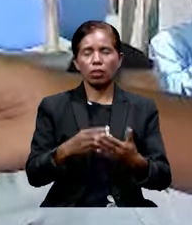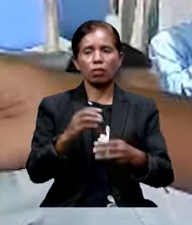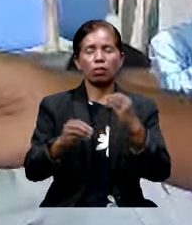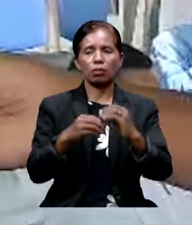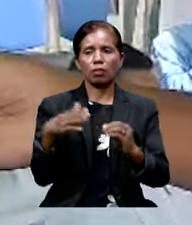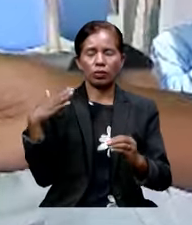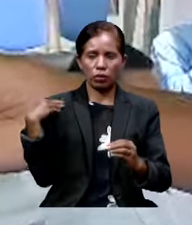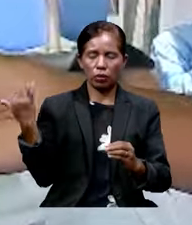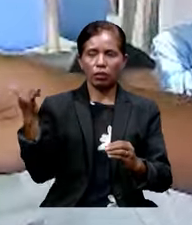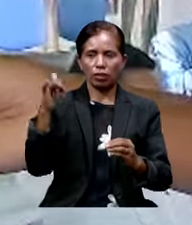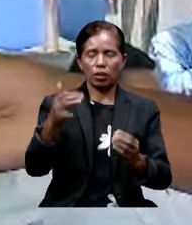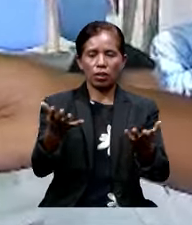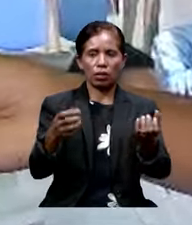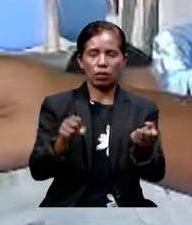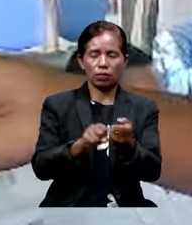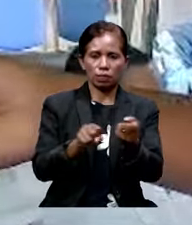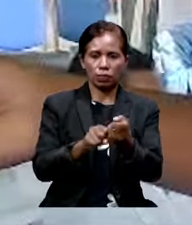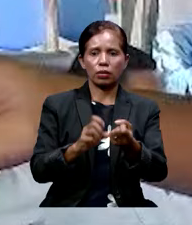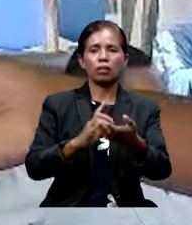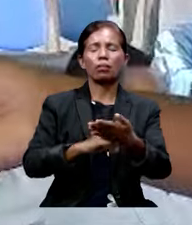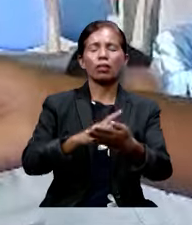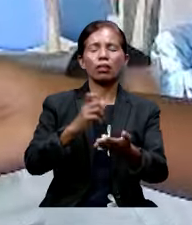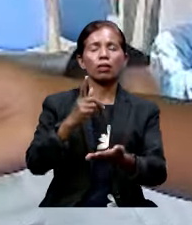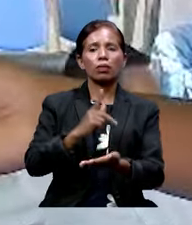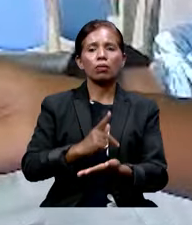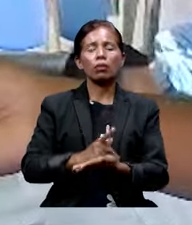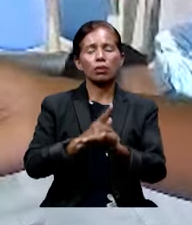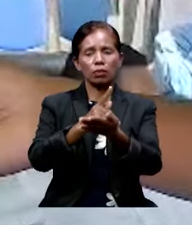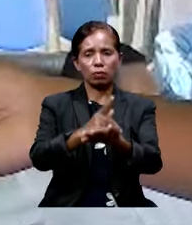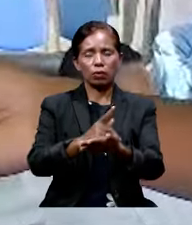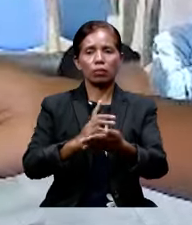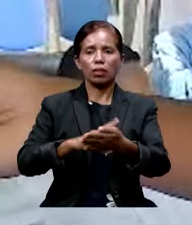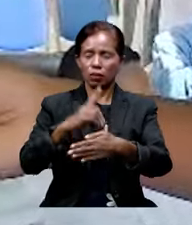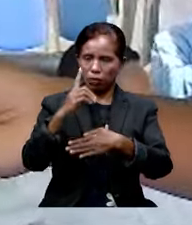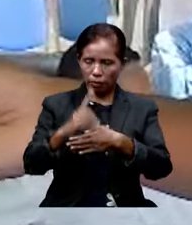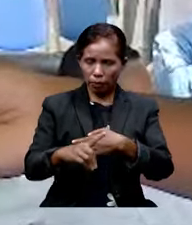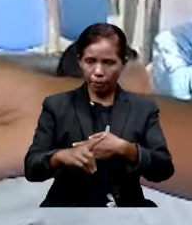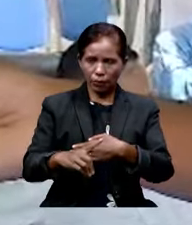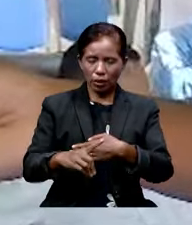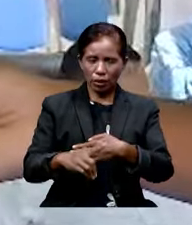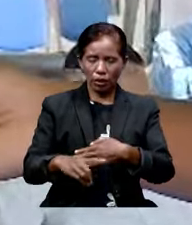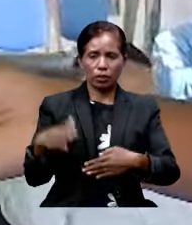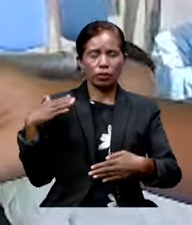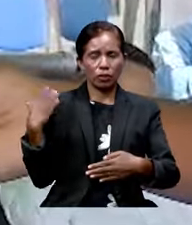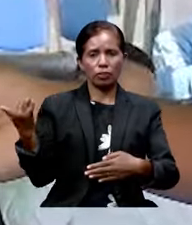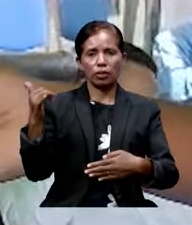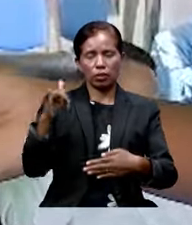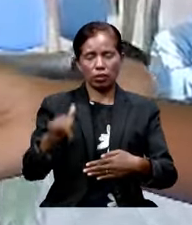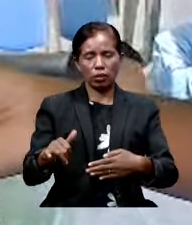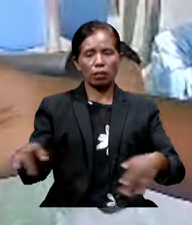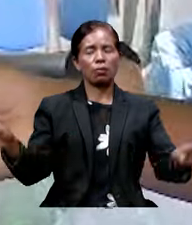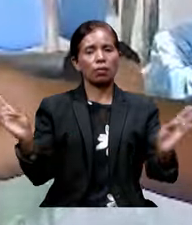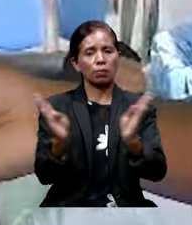mos, akara contribui ba desenvolvimento. Jovem Sira Maxei Sai, herói para desenvolvimento do país da